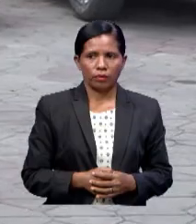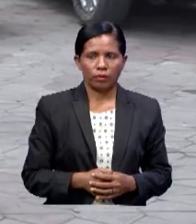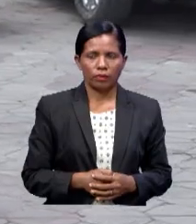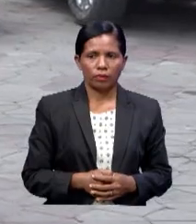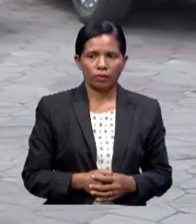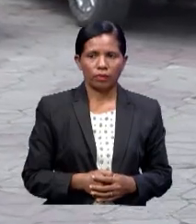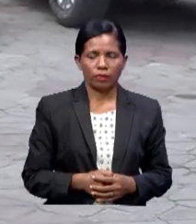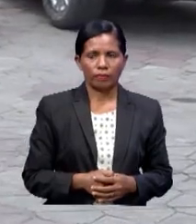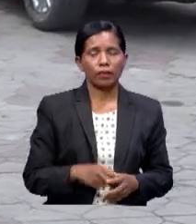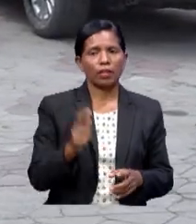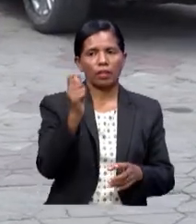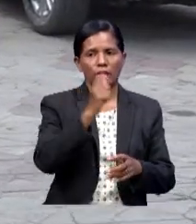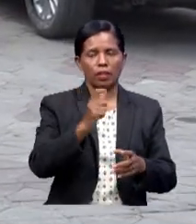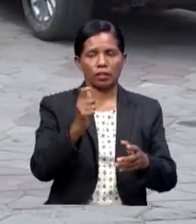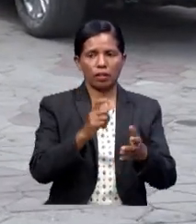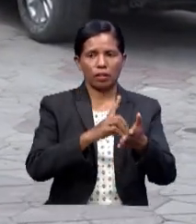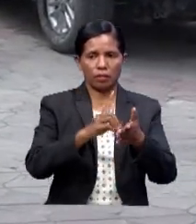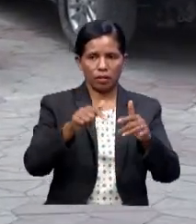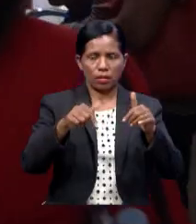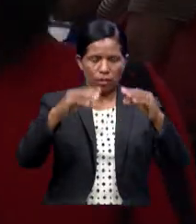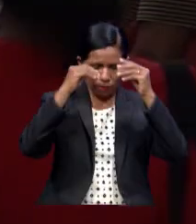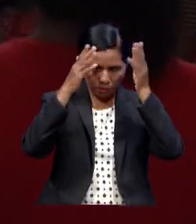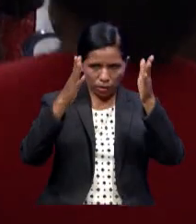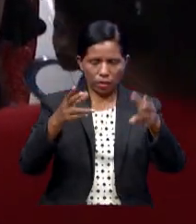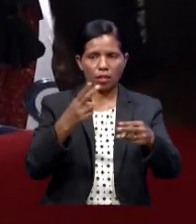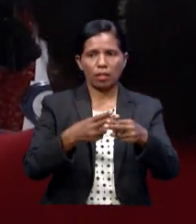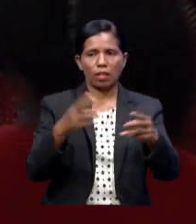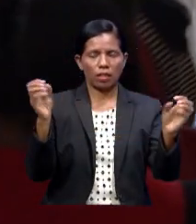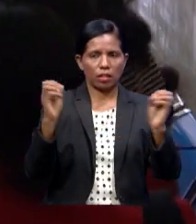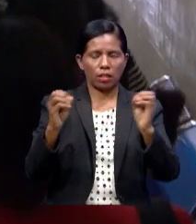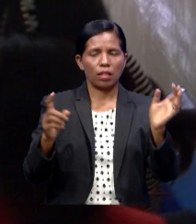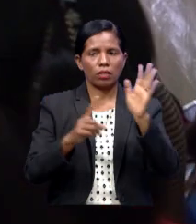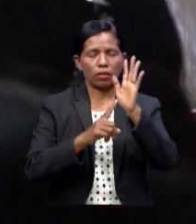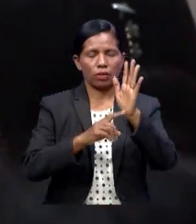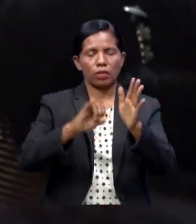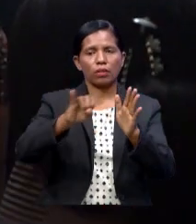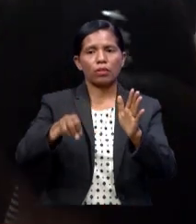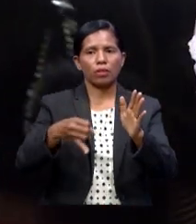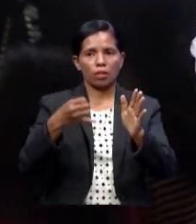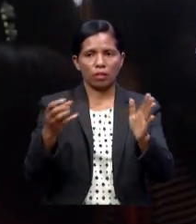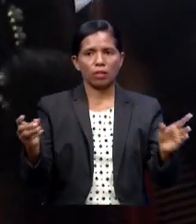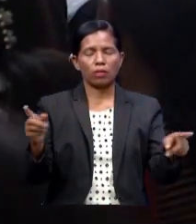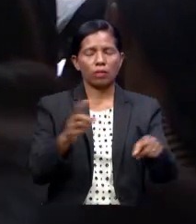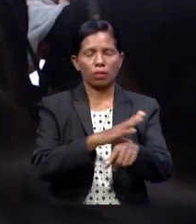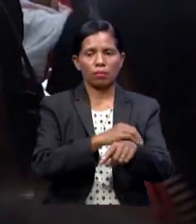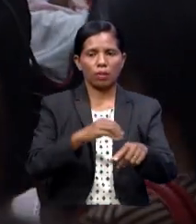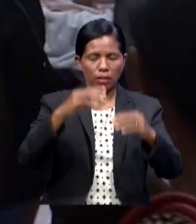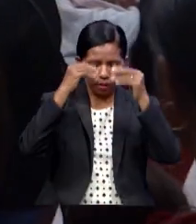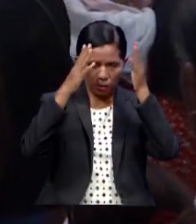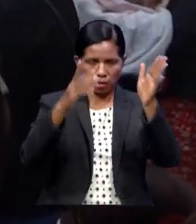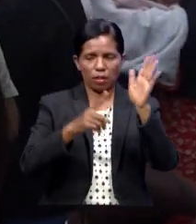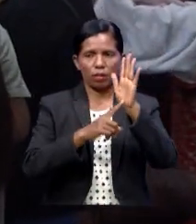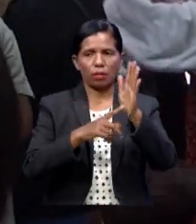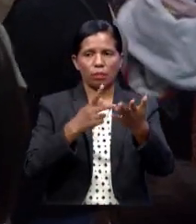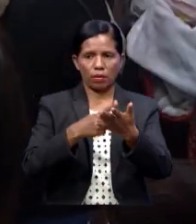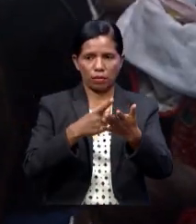Terça-feira, semana nei, professor voluntário Sirene Benaran Lassai e Jornal República, onde passa para professor contratado, ratou